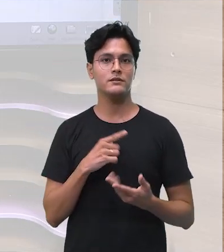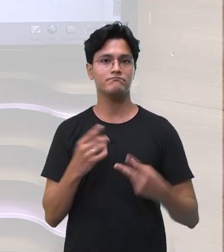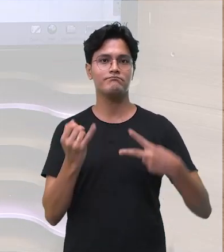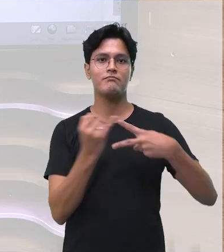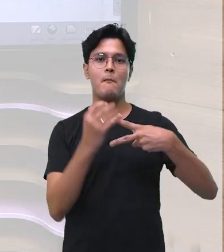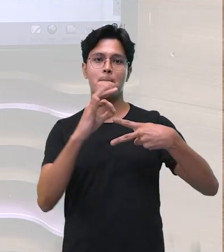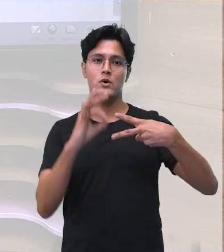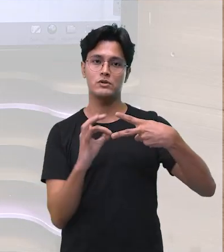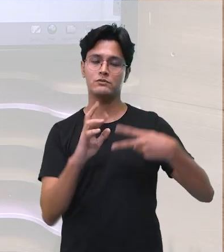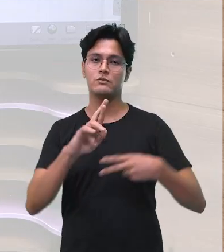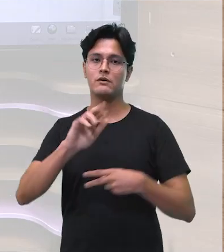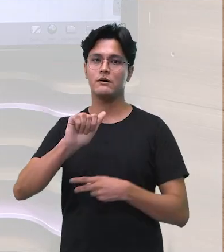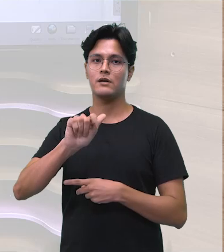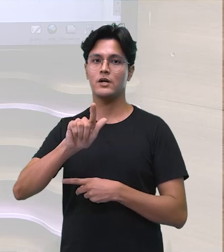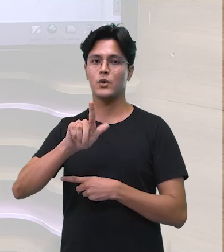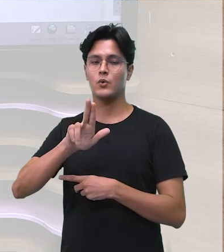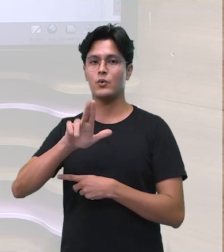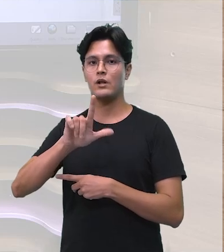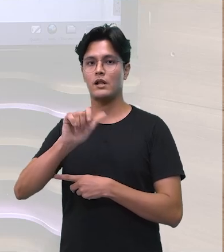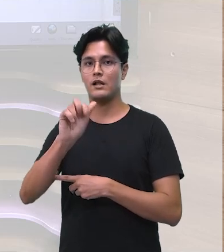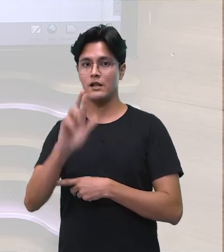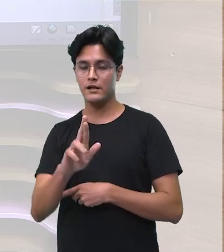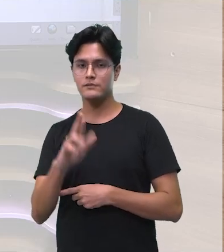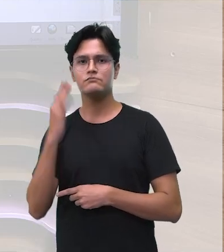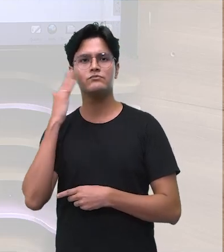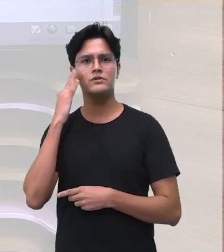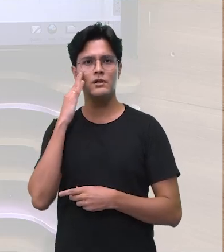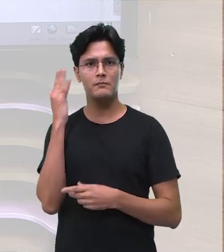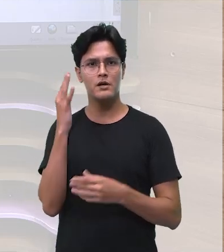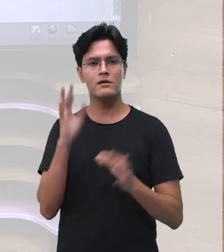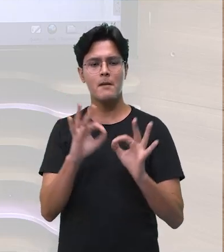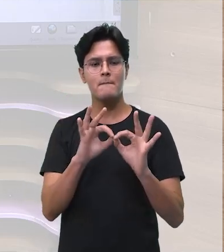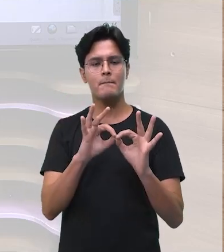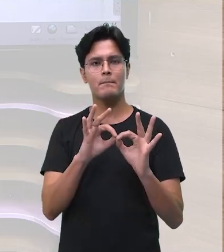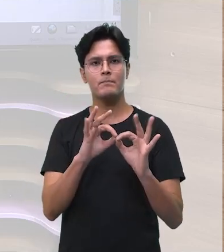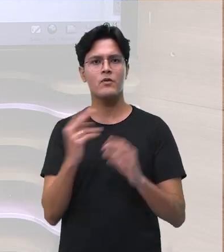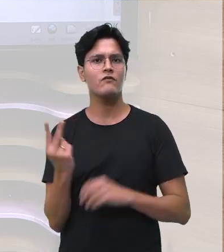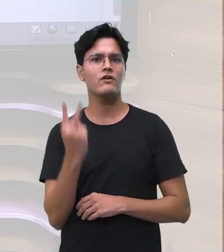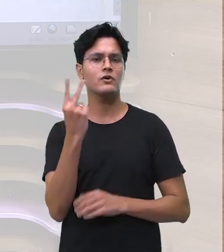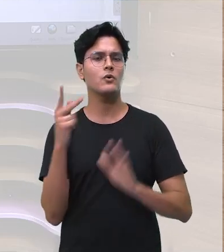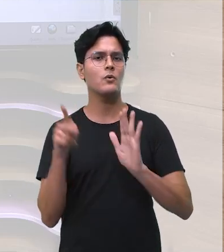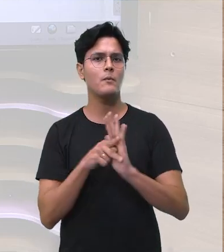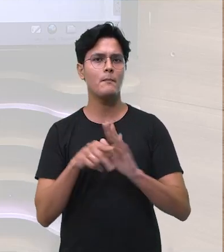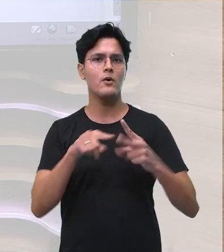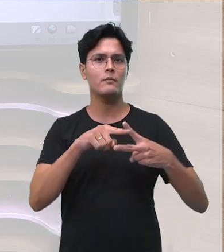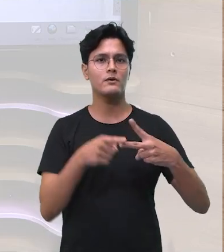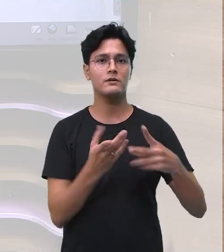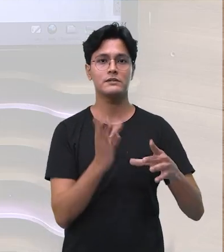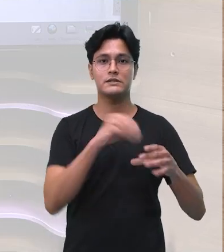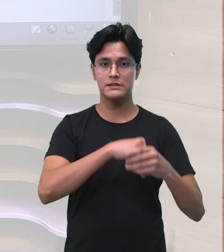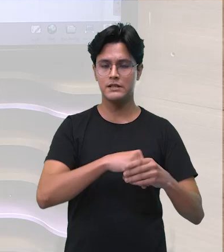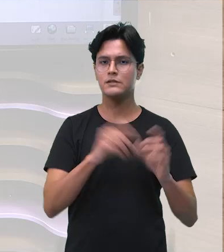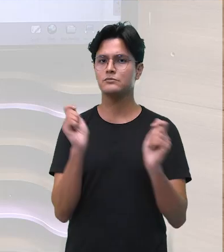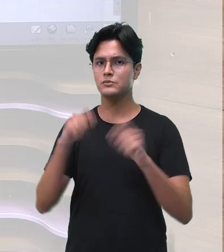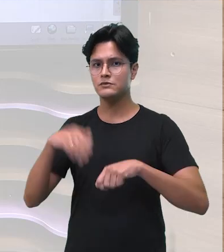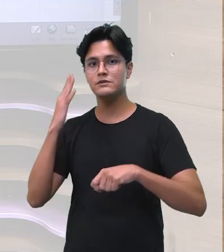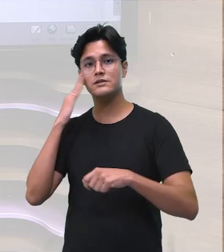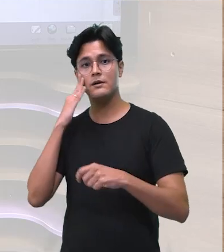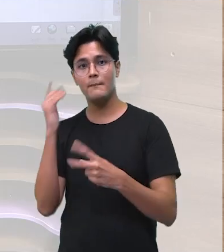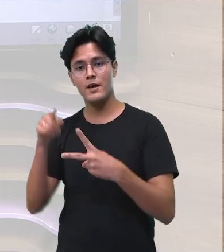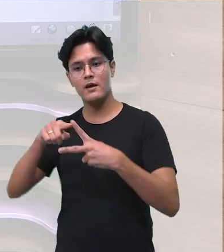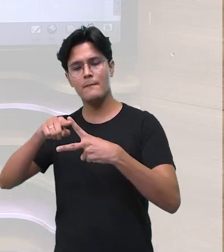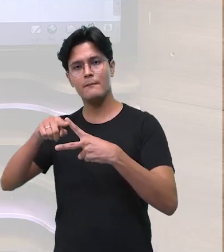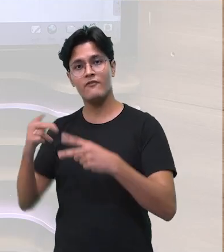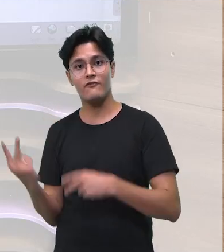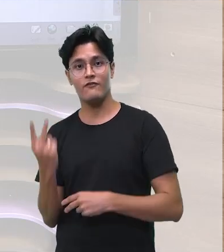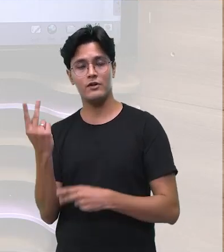regulares e eu sei qual a medida do ângulo interno, eu posso, então, descobrir qual a medida do ângulo externo. Tá certo?